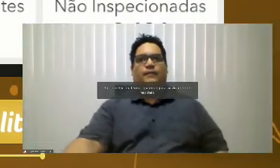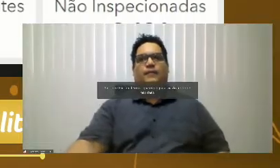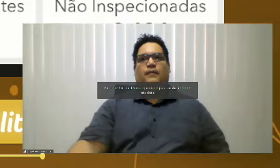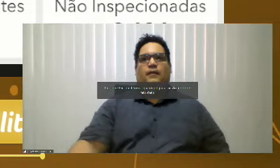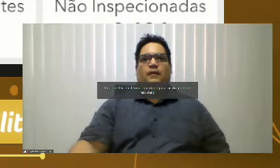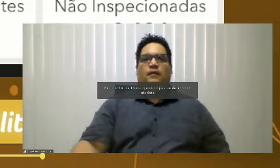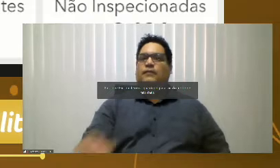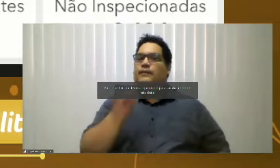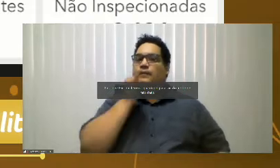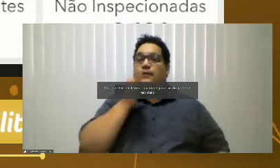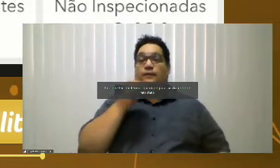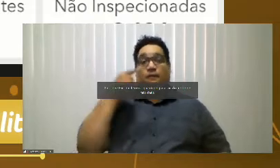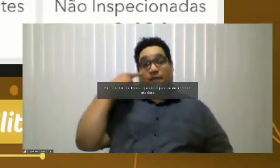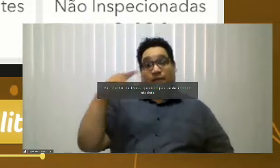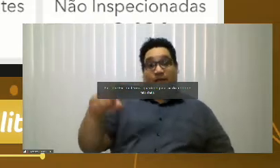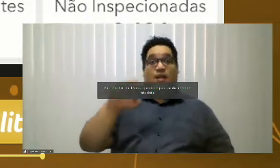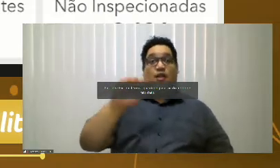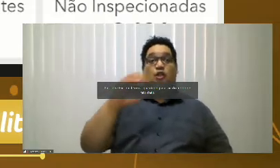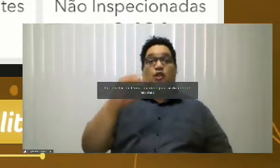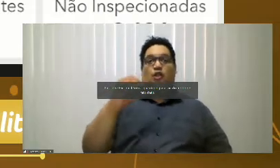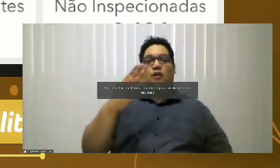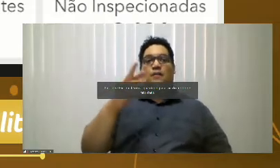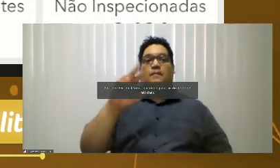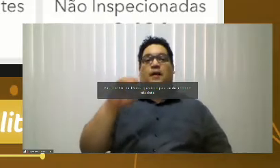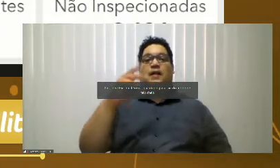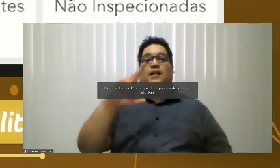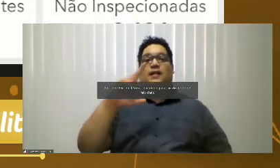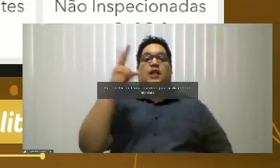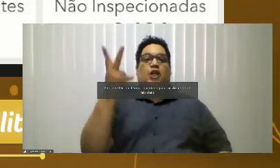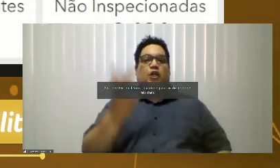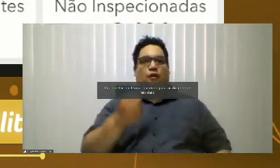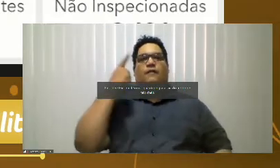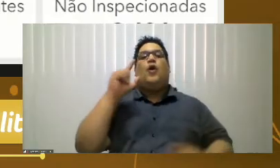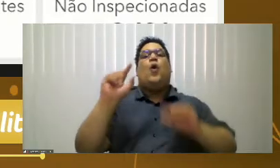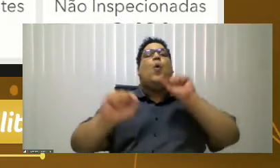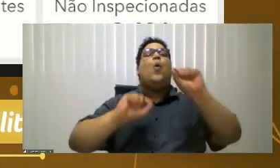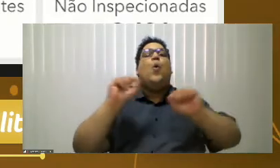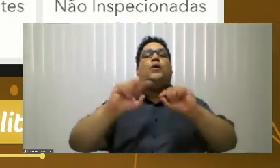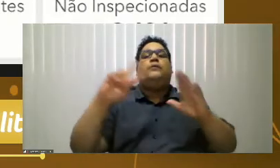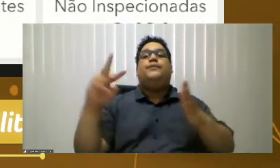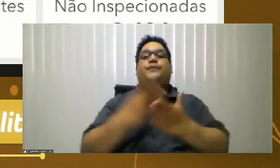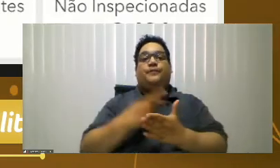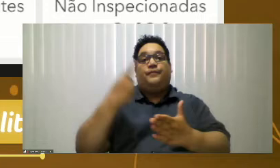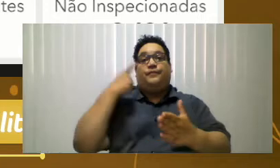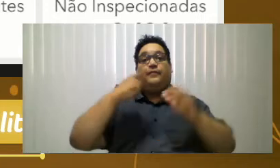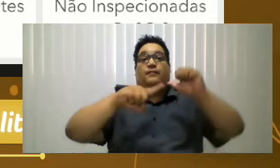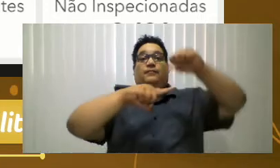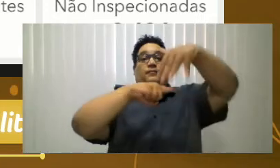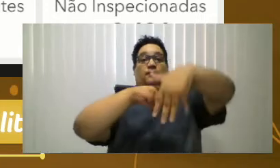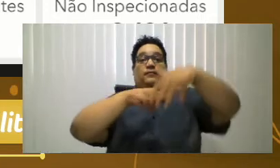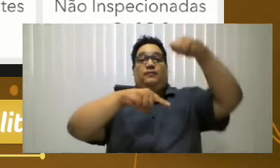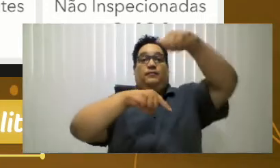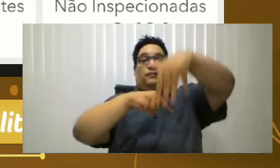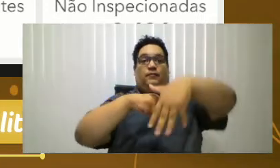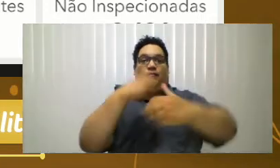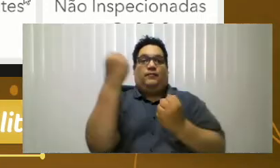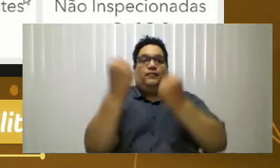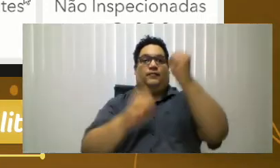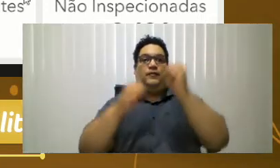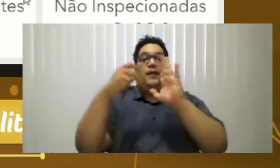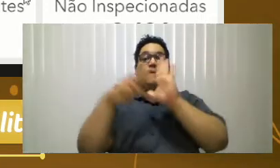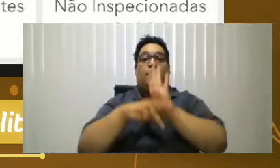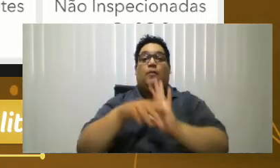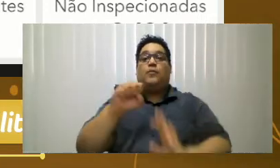HS Sobradinho, a gente vai ver a situação que se encontra a usina específica de Sobradinho. Então, vai mostrar todos os